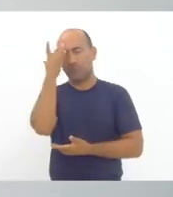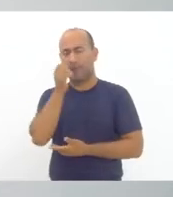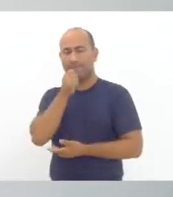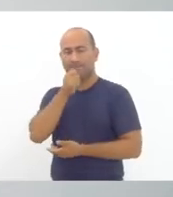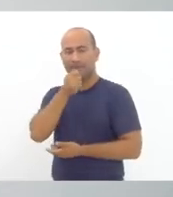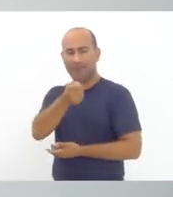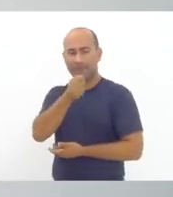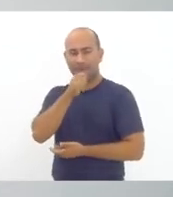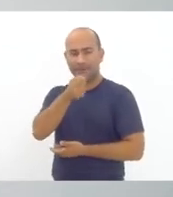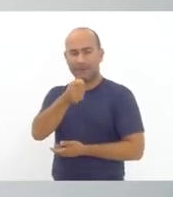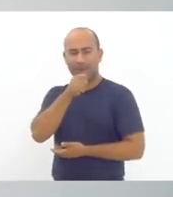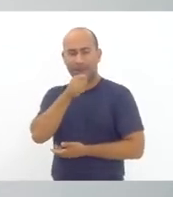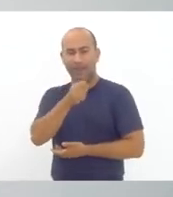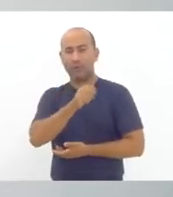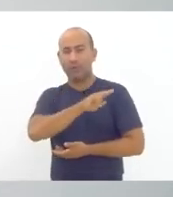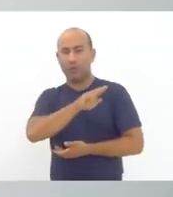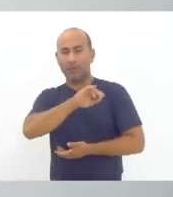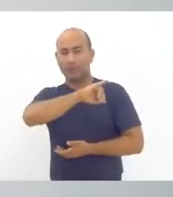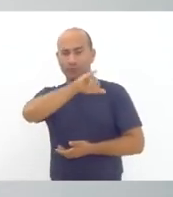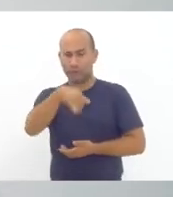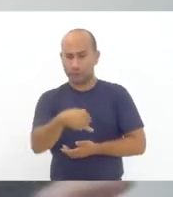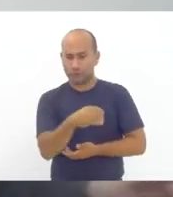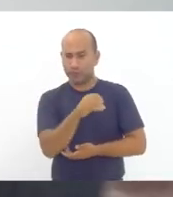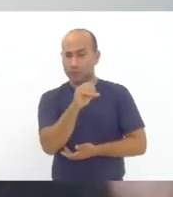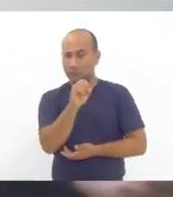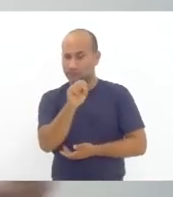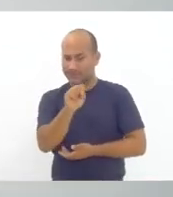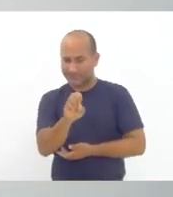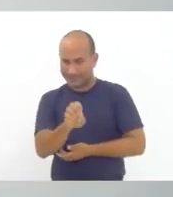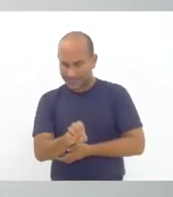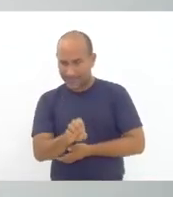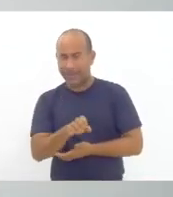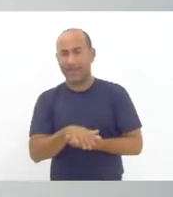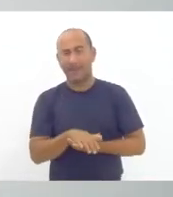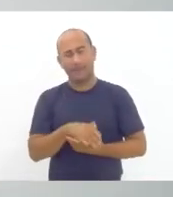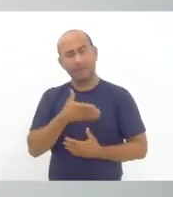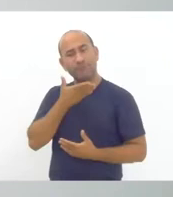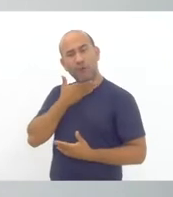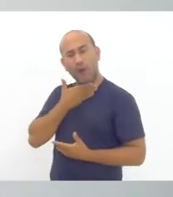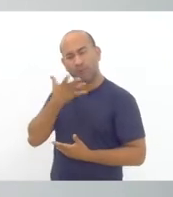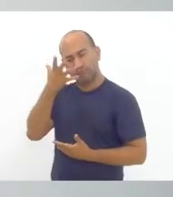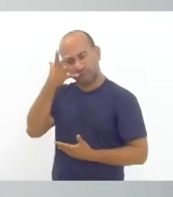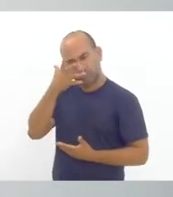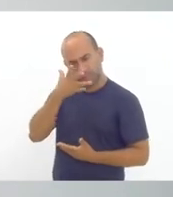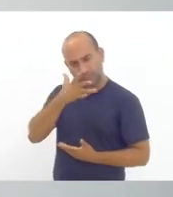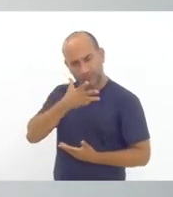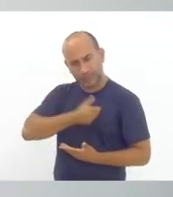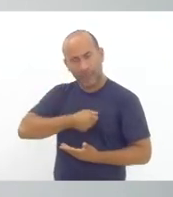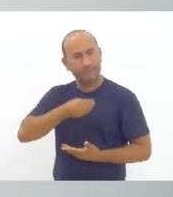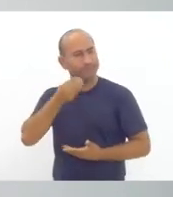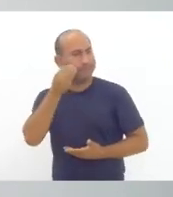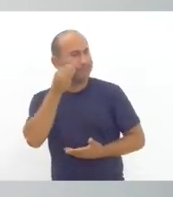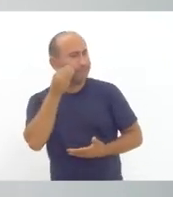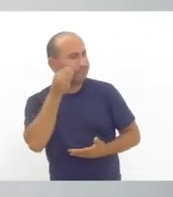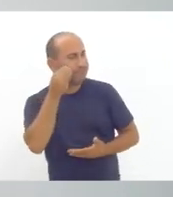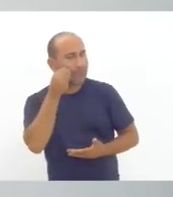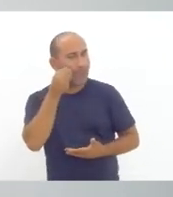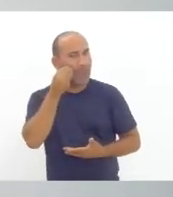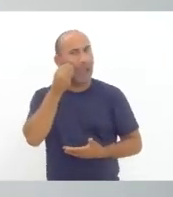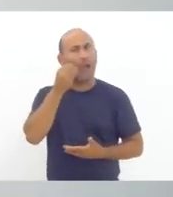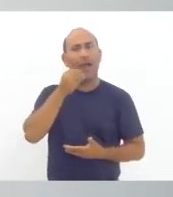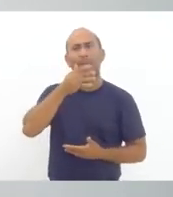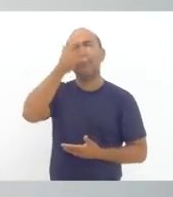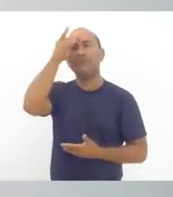Loureiro da cidade voz bonita tô nitroante como adubap tava testando E aí Alguém